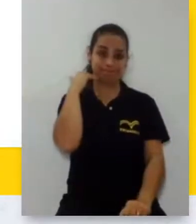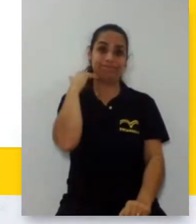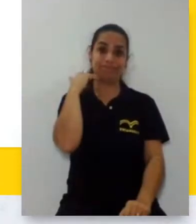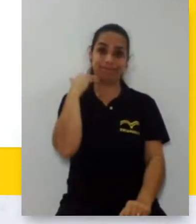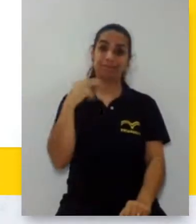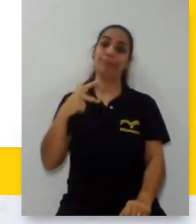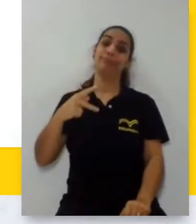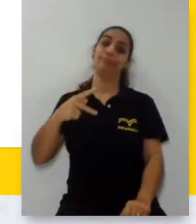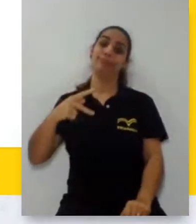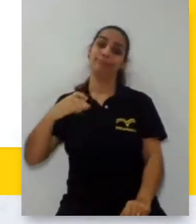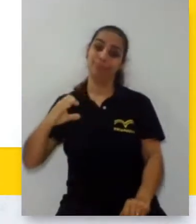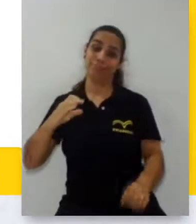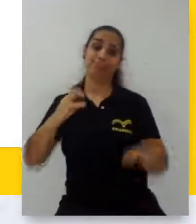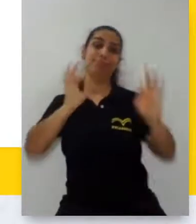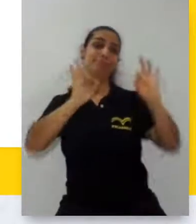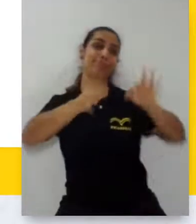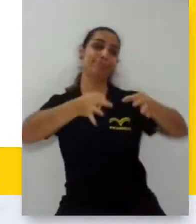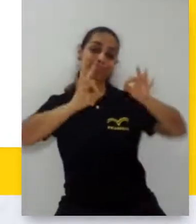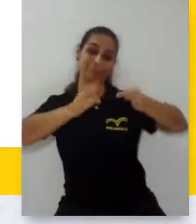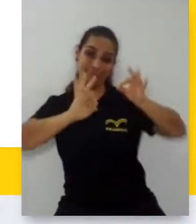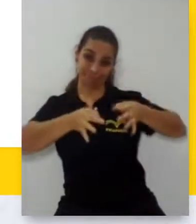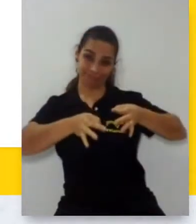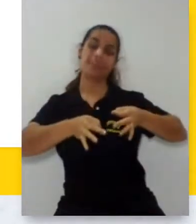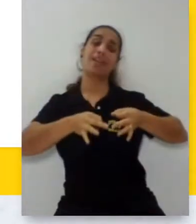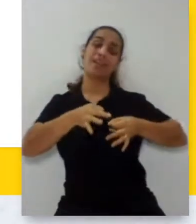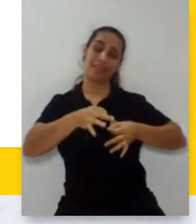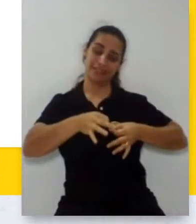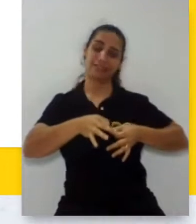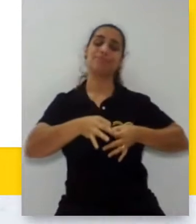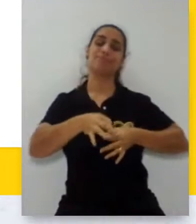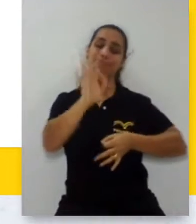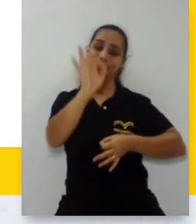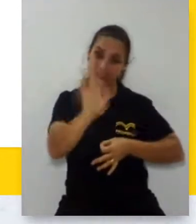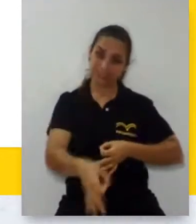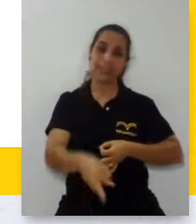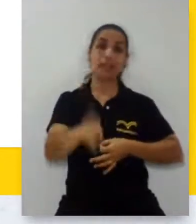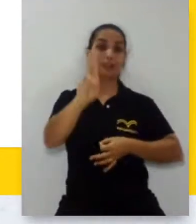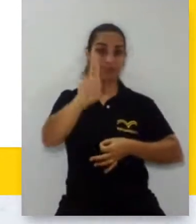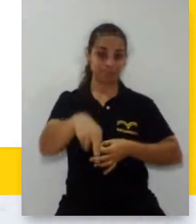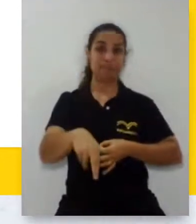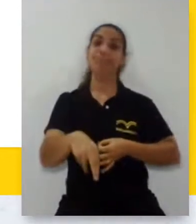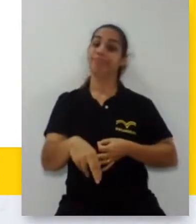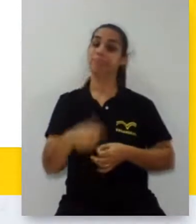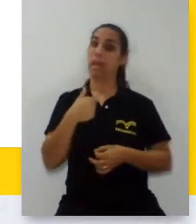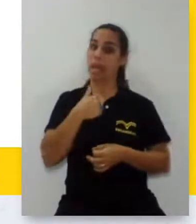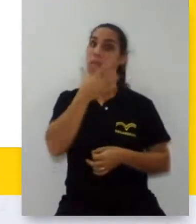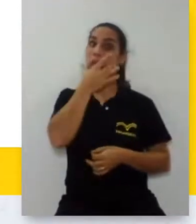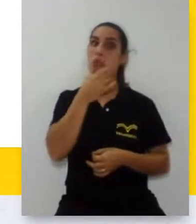é isso. Eu acho que essa parte do susto nós podemos passar, né? Vamos adiante.